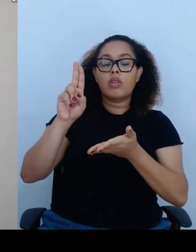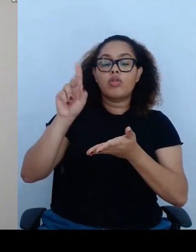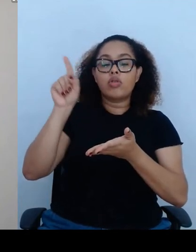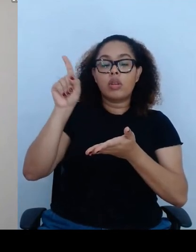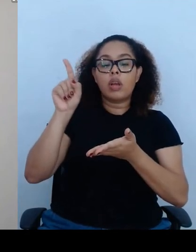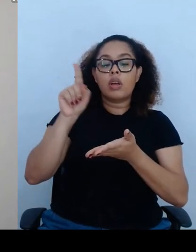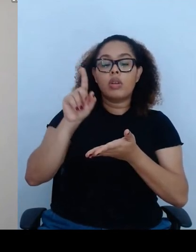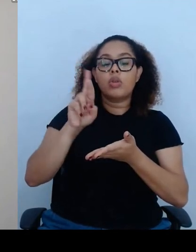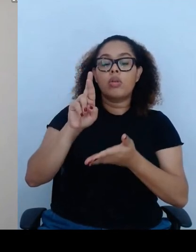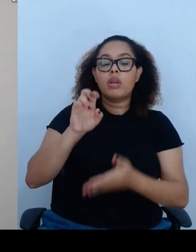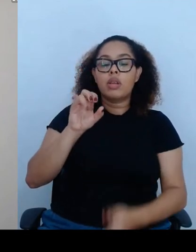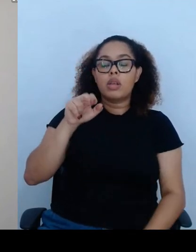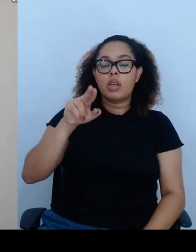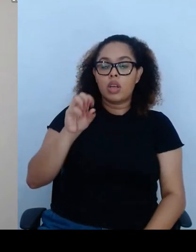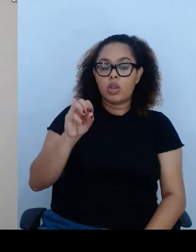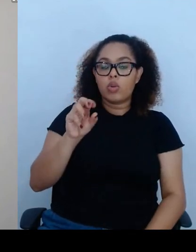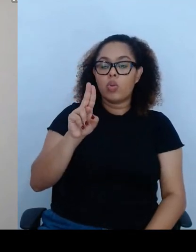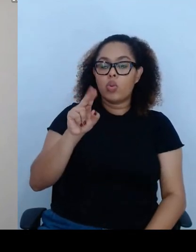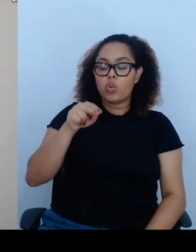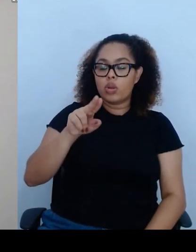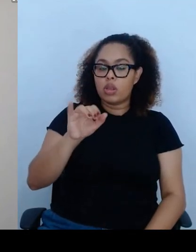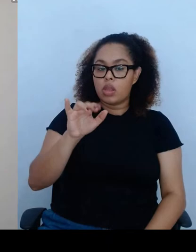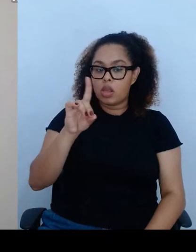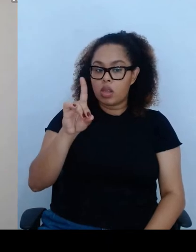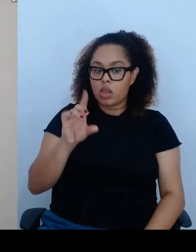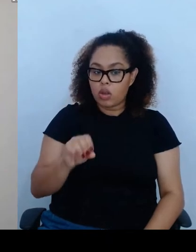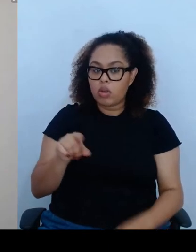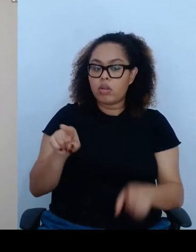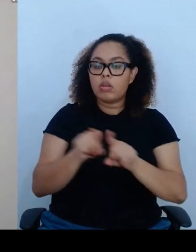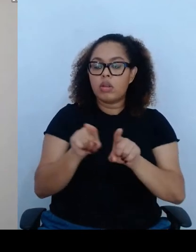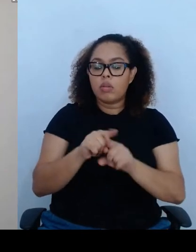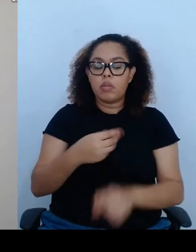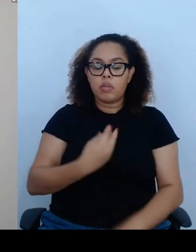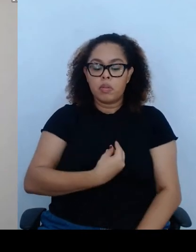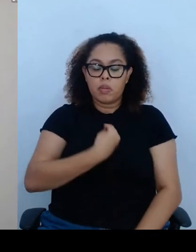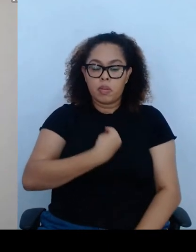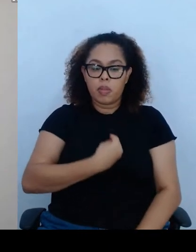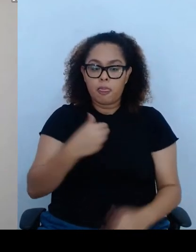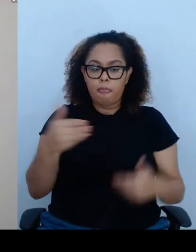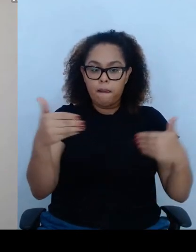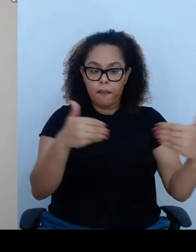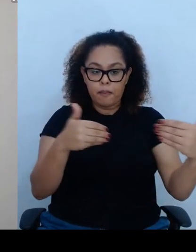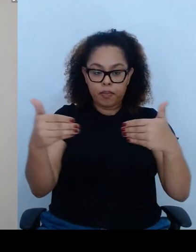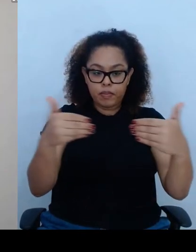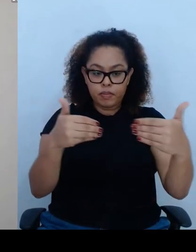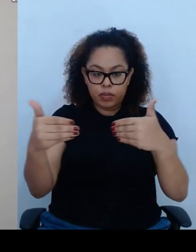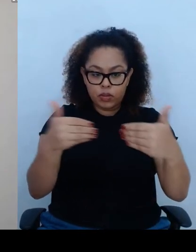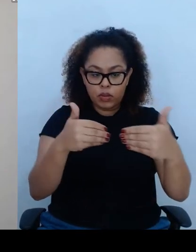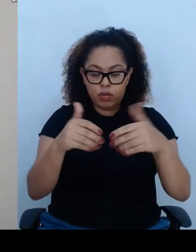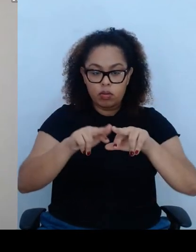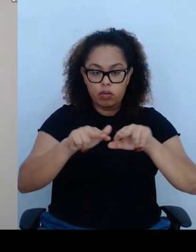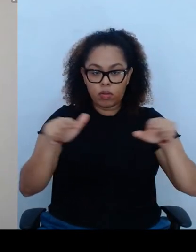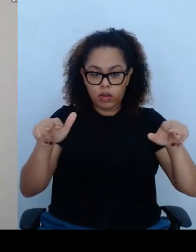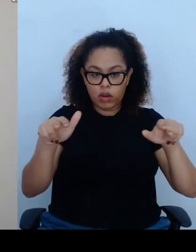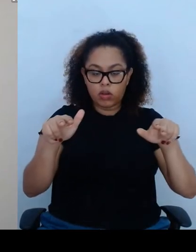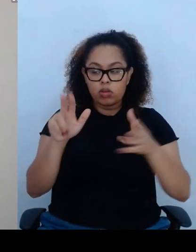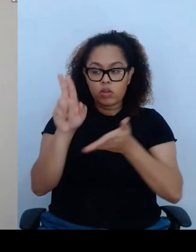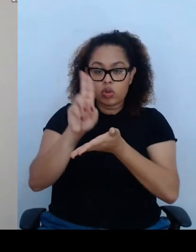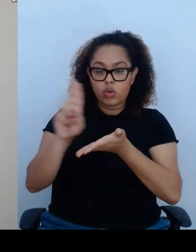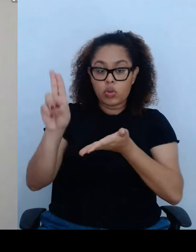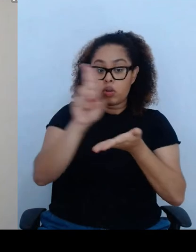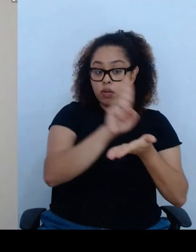acadêmica na leads e passou por diversos cargos de liderança na mídia University e na Kingston Universe